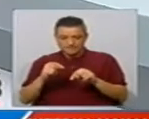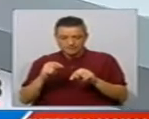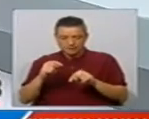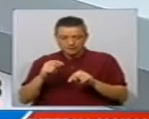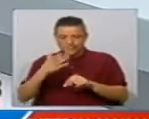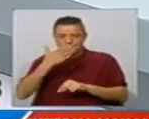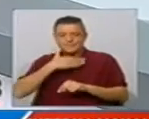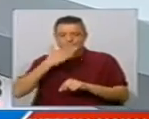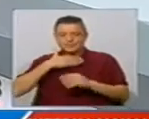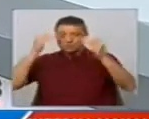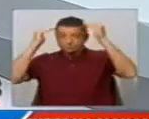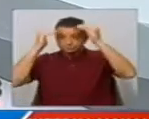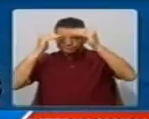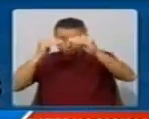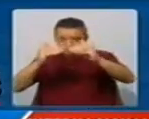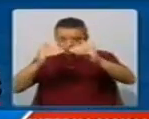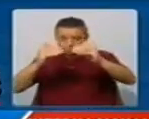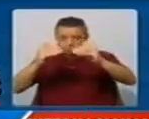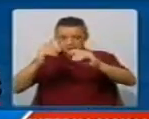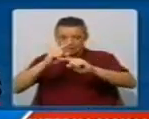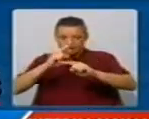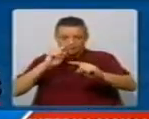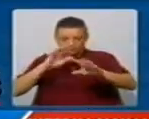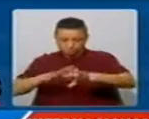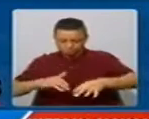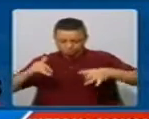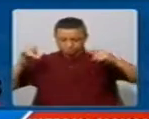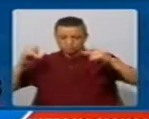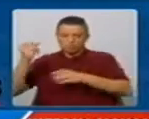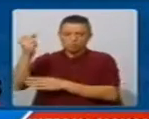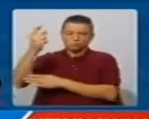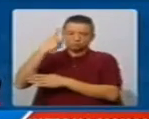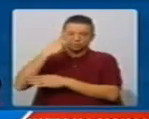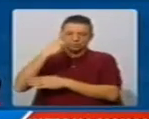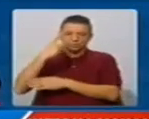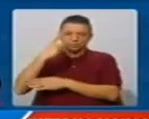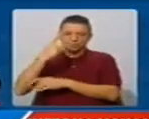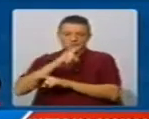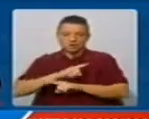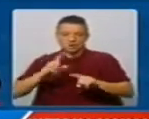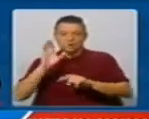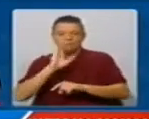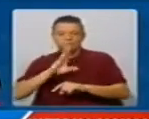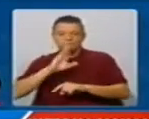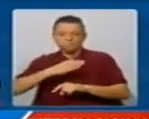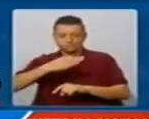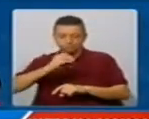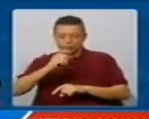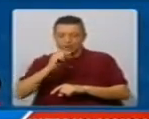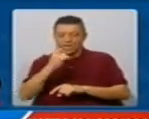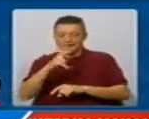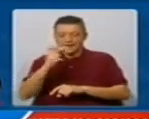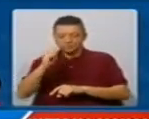branca que nós podemos ver ali corresponde à reflexão dos raios de sol nas minúsculas poeiras que existem no espaço